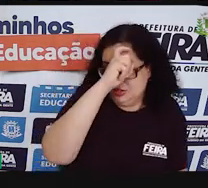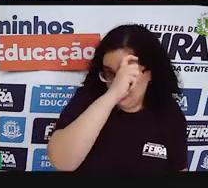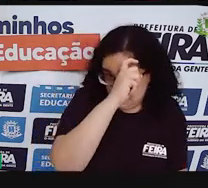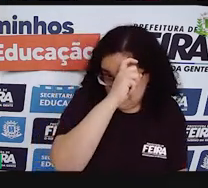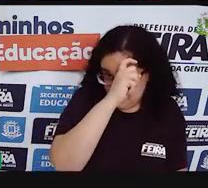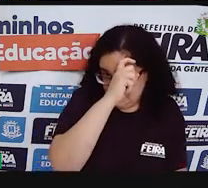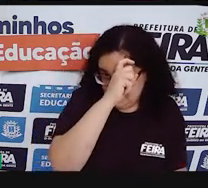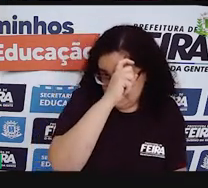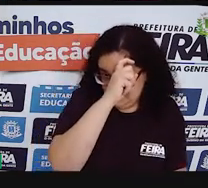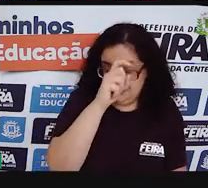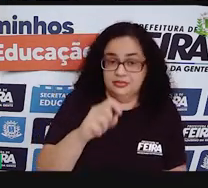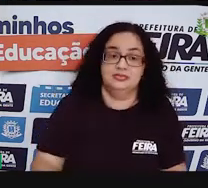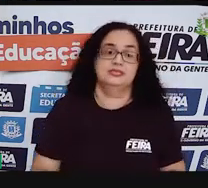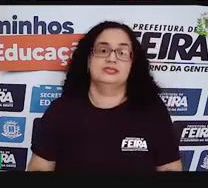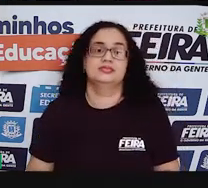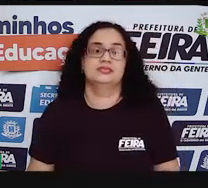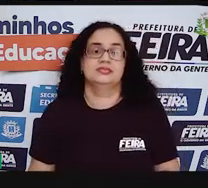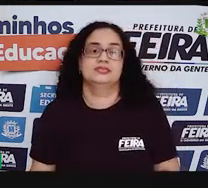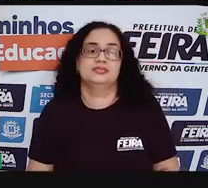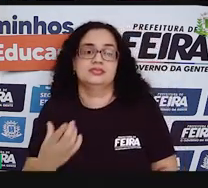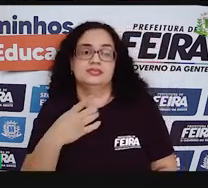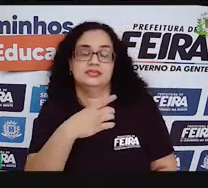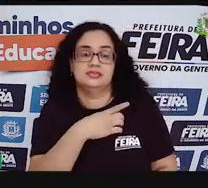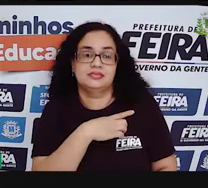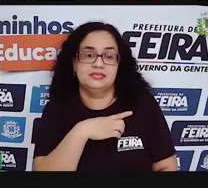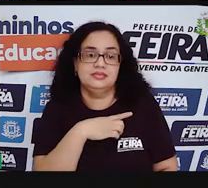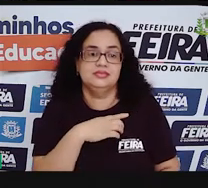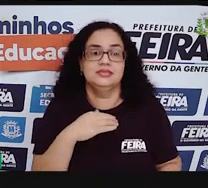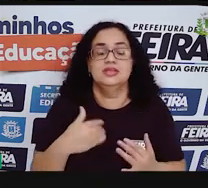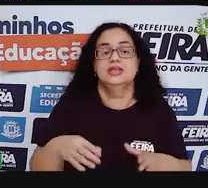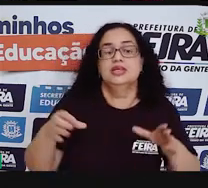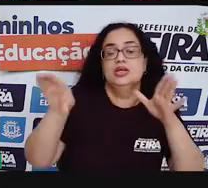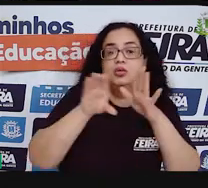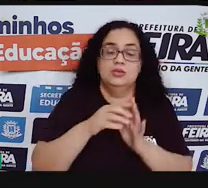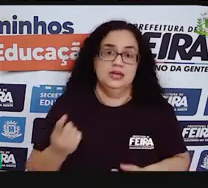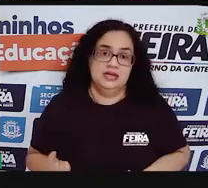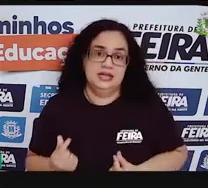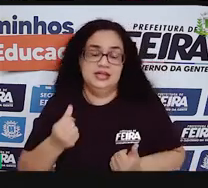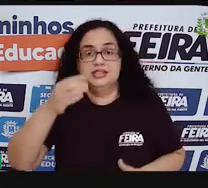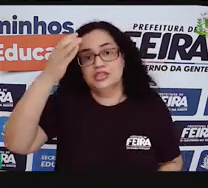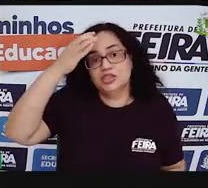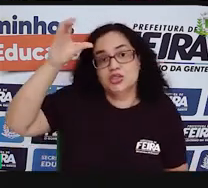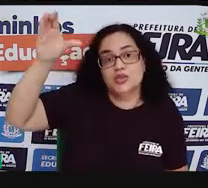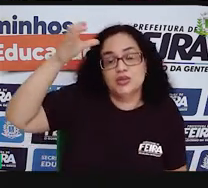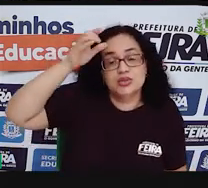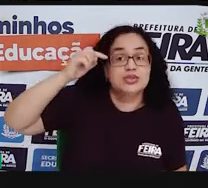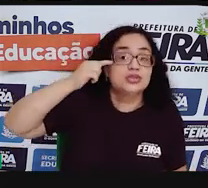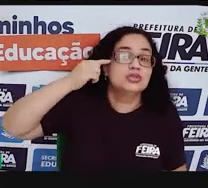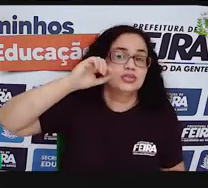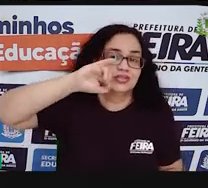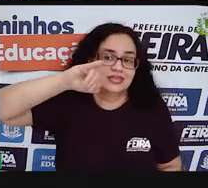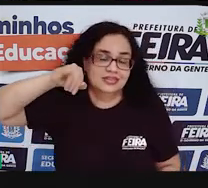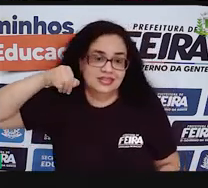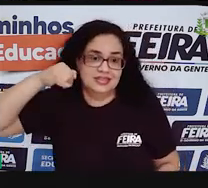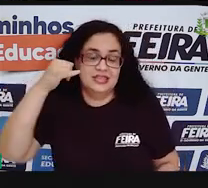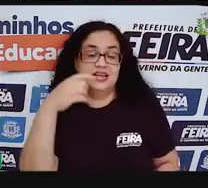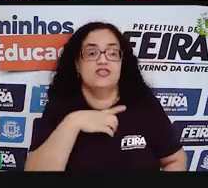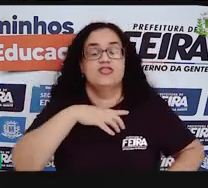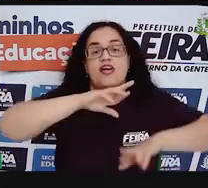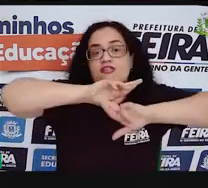serem reproduzidas, e que trazem isso como riqueza cultural dos japoneses, né? Existem aí